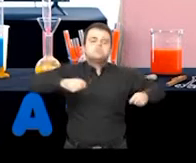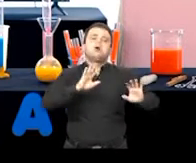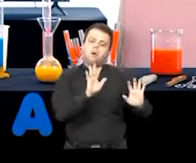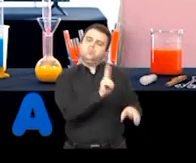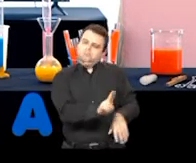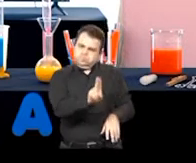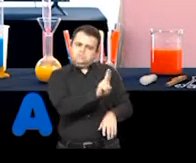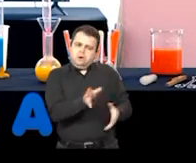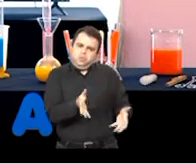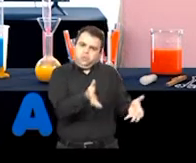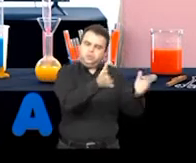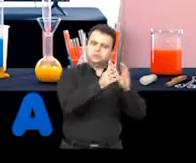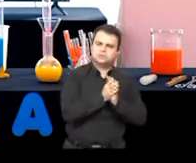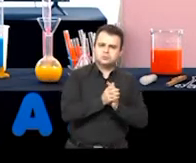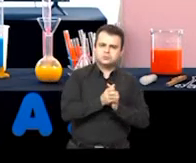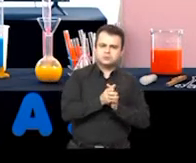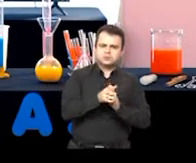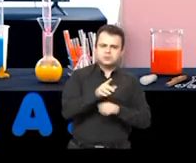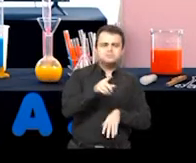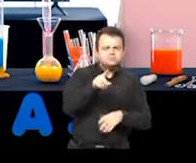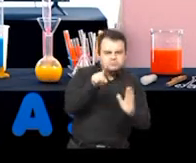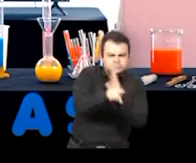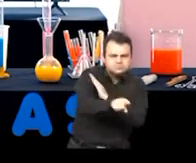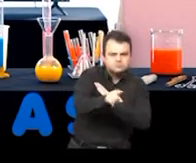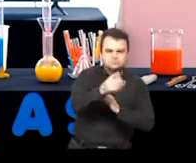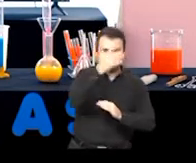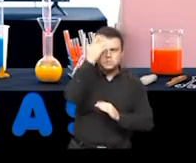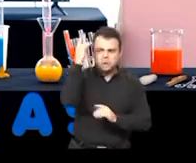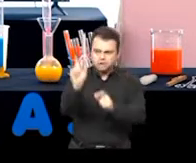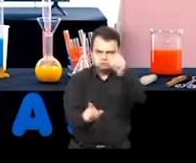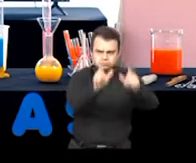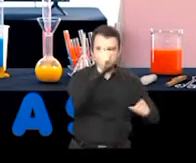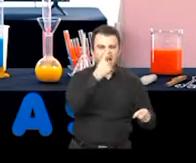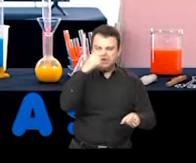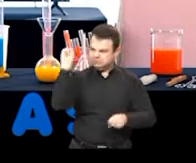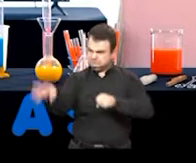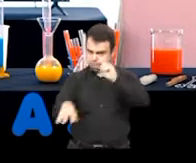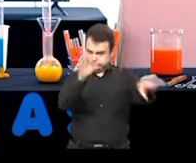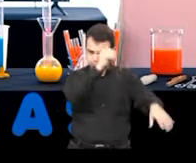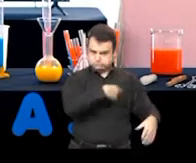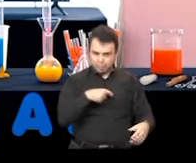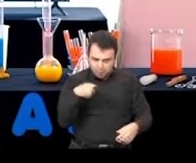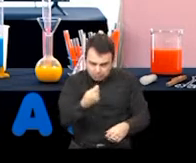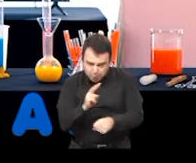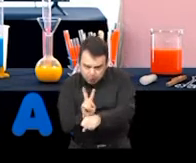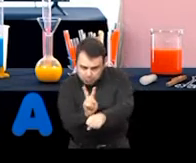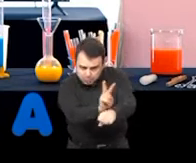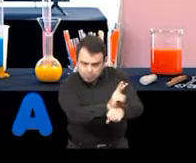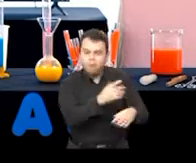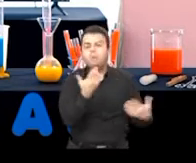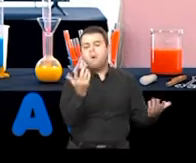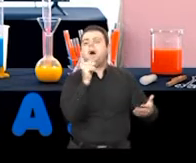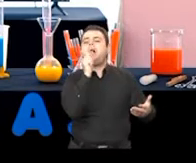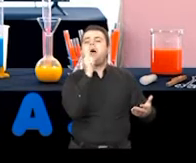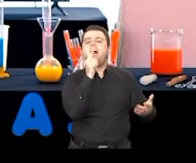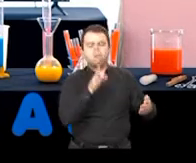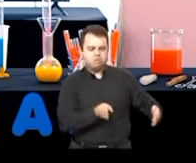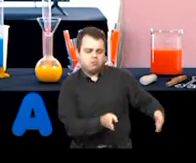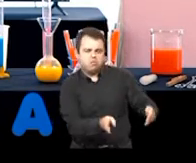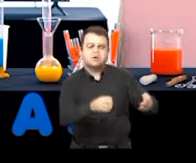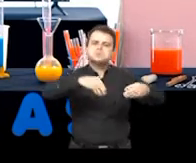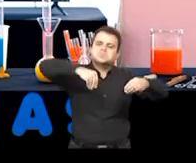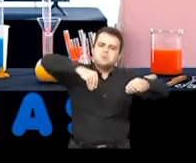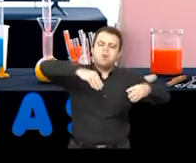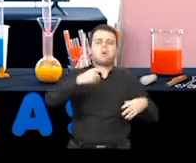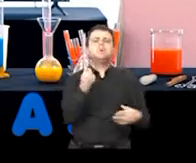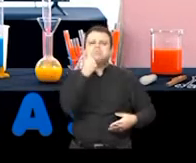precisa. Você acredita de que o ser humano está cuidando do meio ambiente quando joga lixo? Quando polui a água ou mesmo o solo? Será